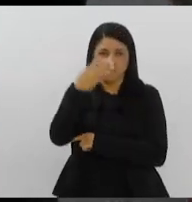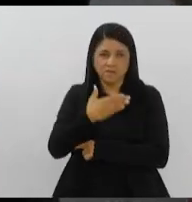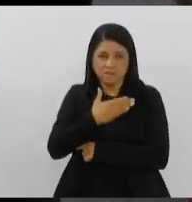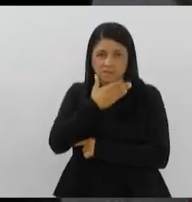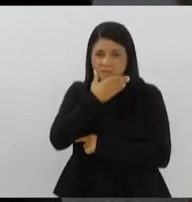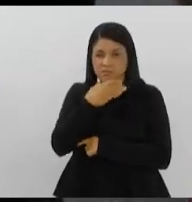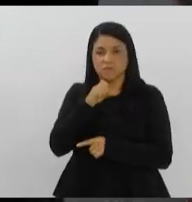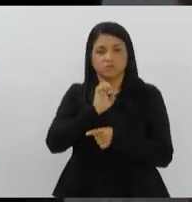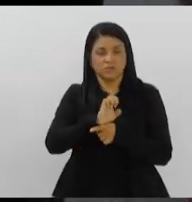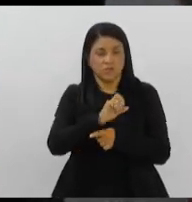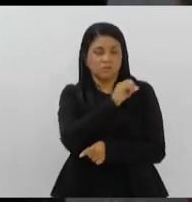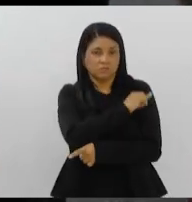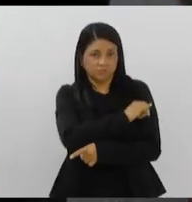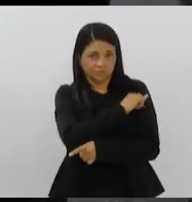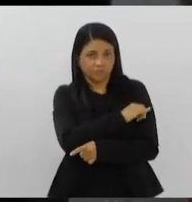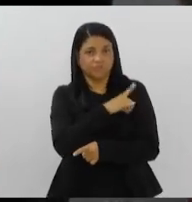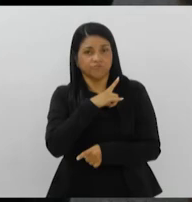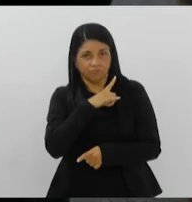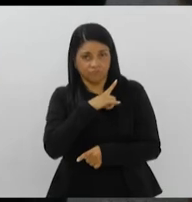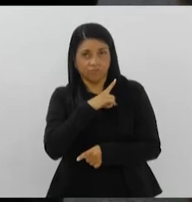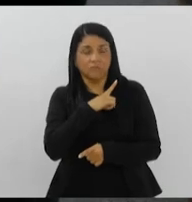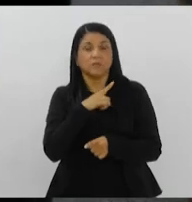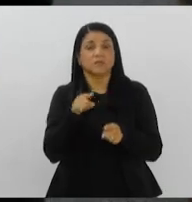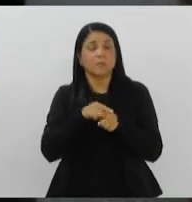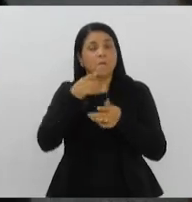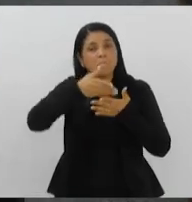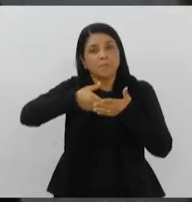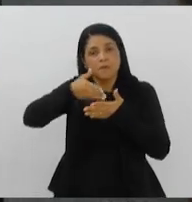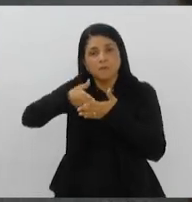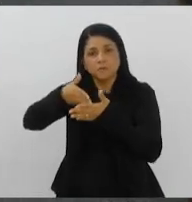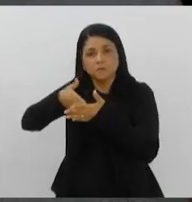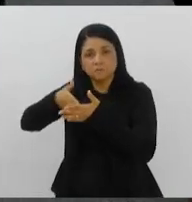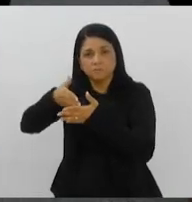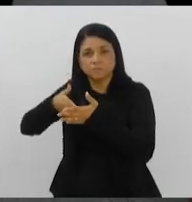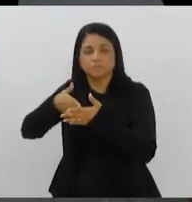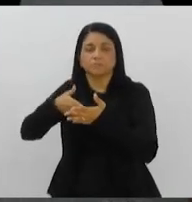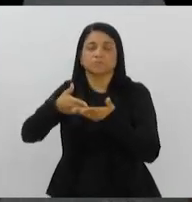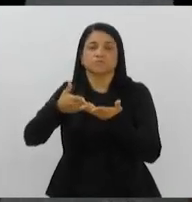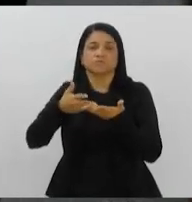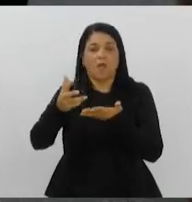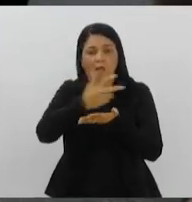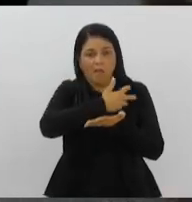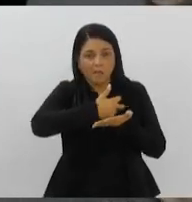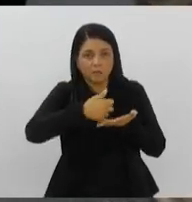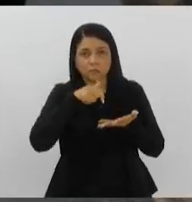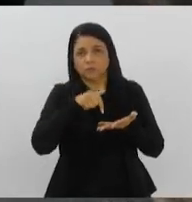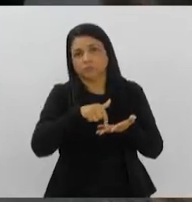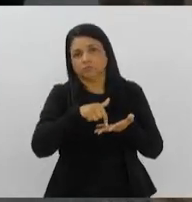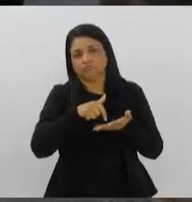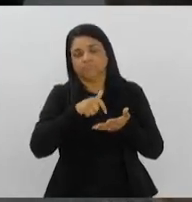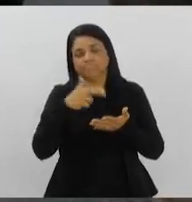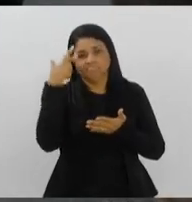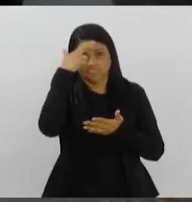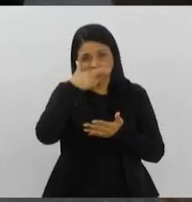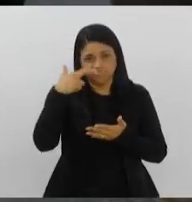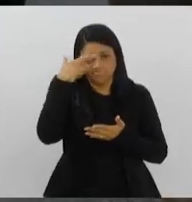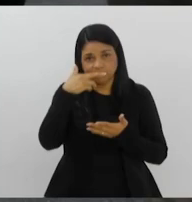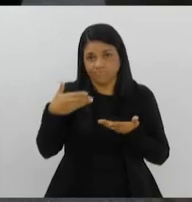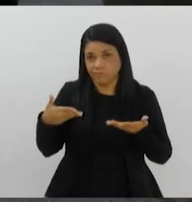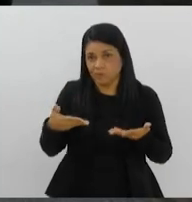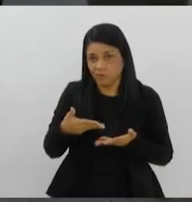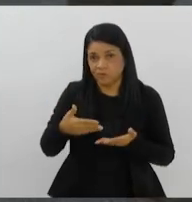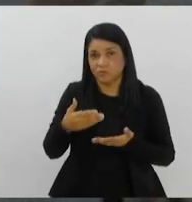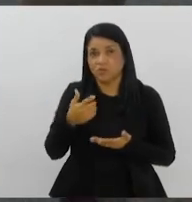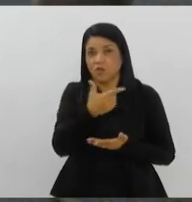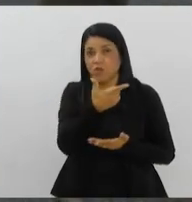no nosso Estado, pelo impedimento de uma renúncia fiscal que hoje já alcança